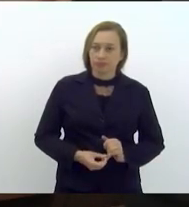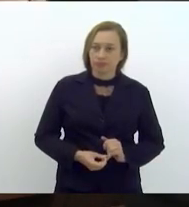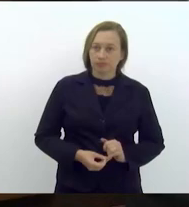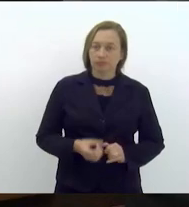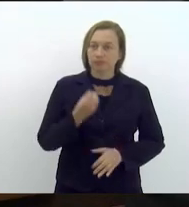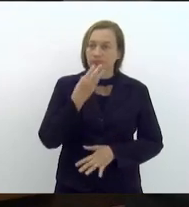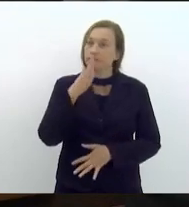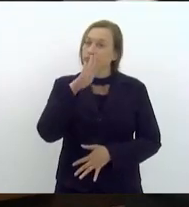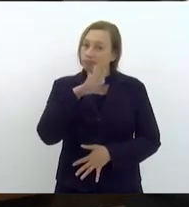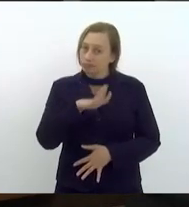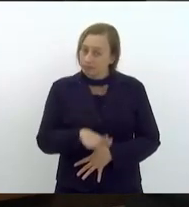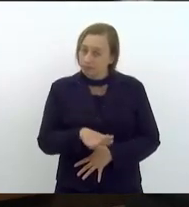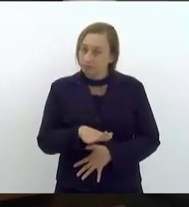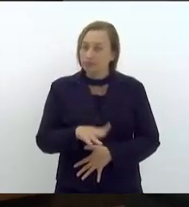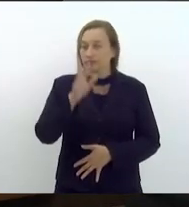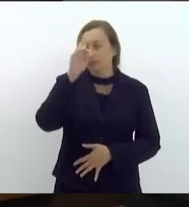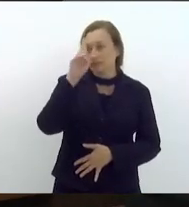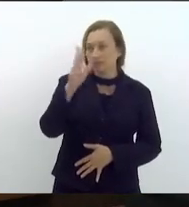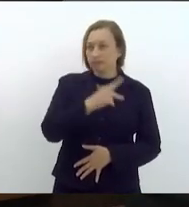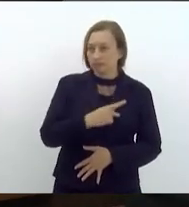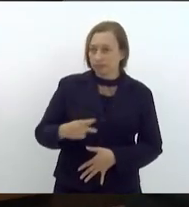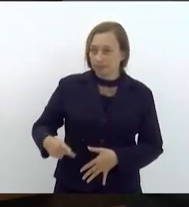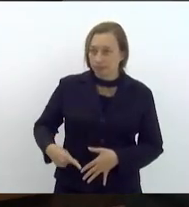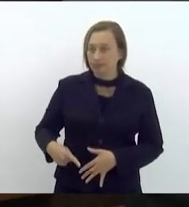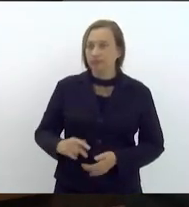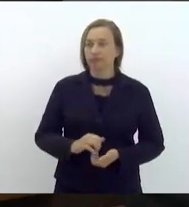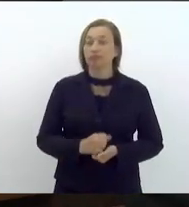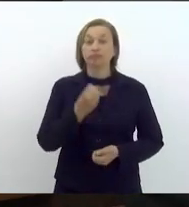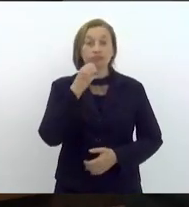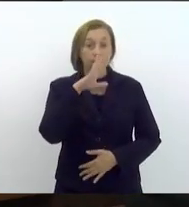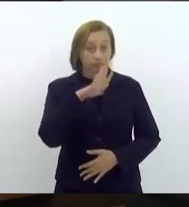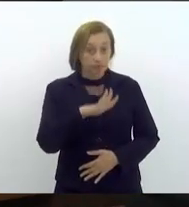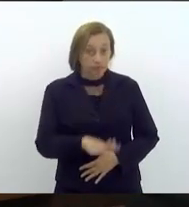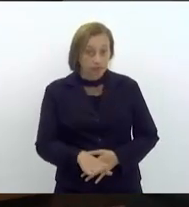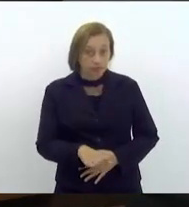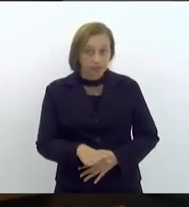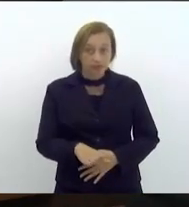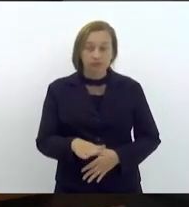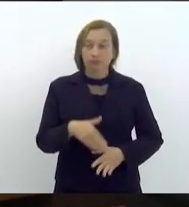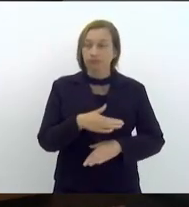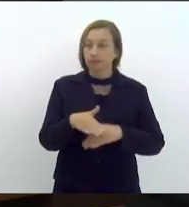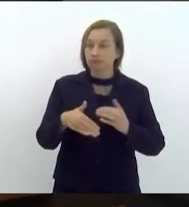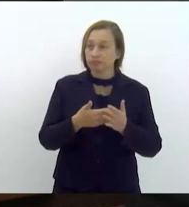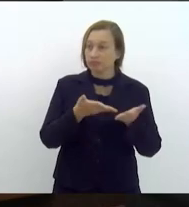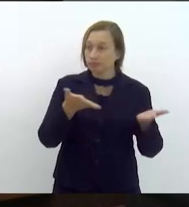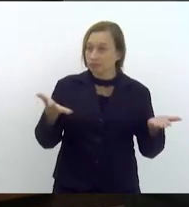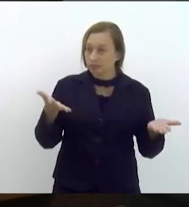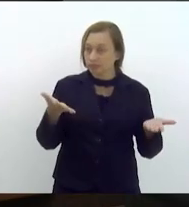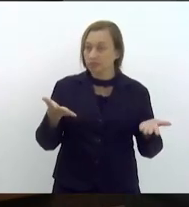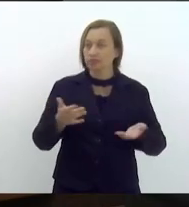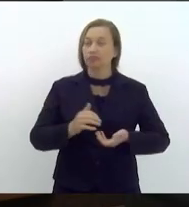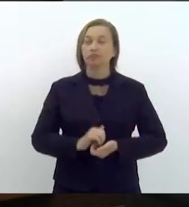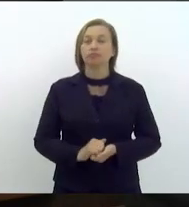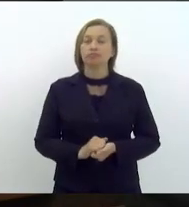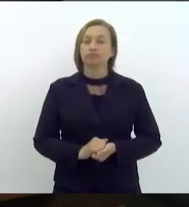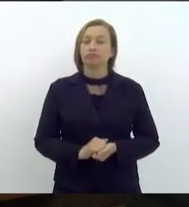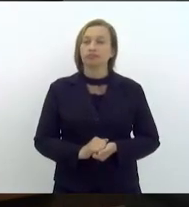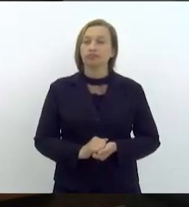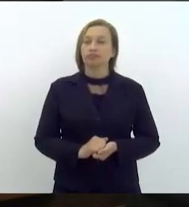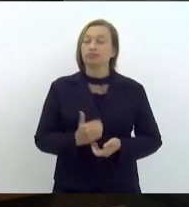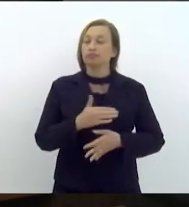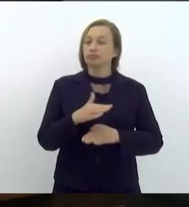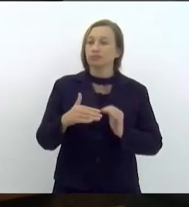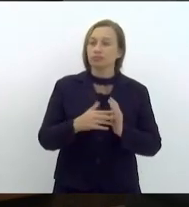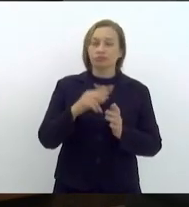Boa tarde senhor presidente Boa tarde público presente as pessoas que estão